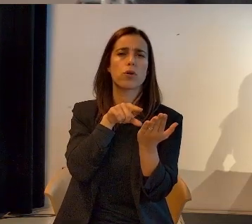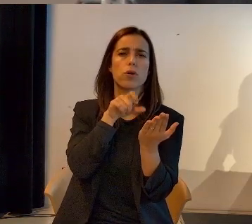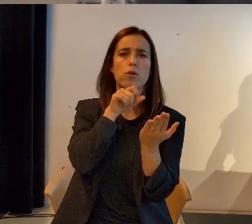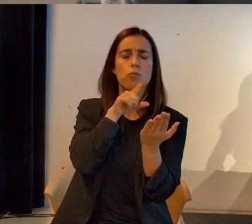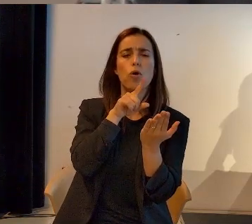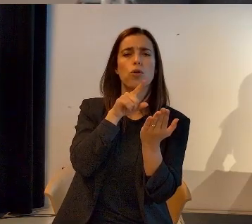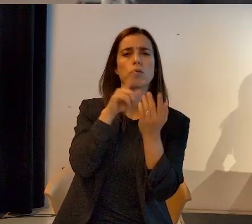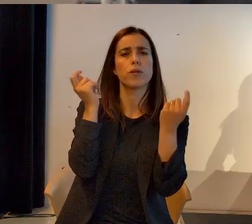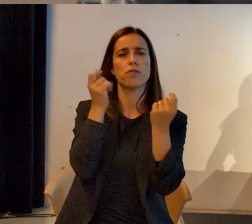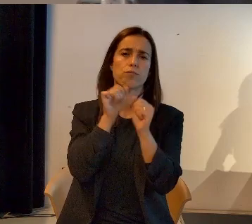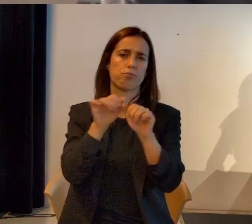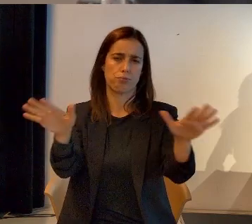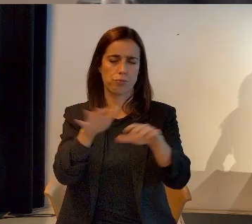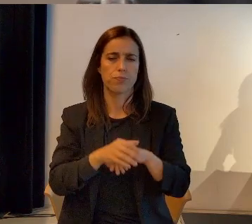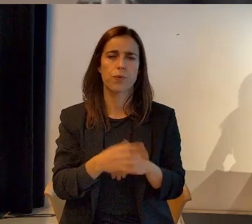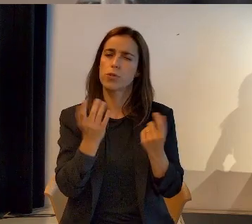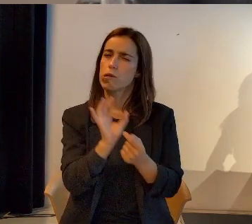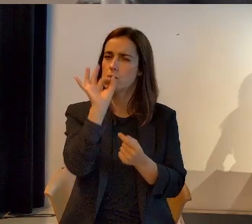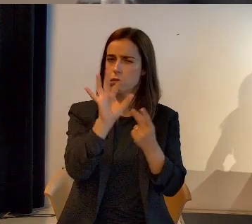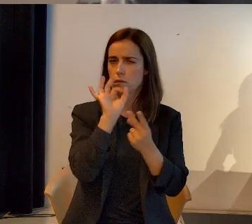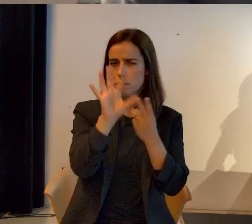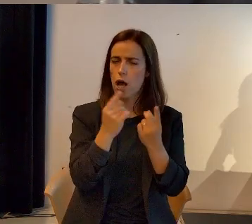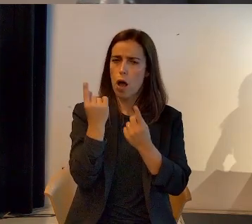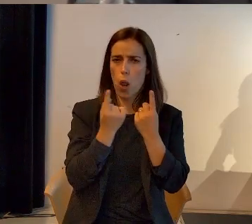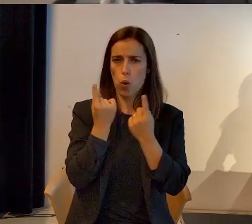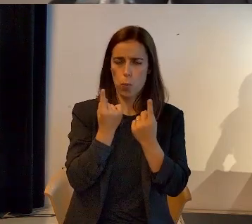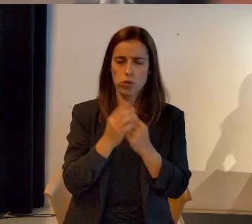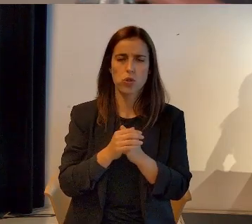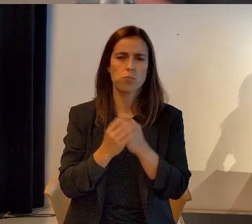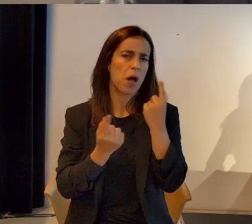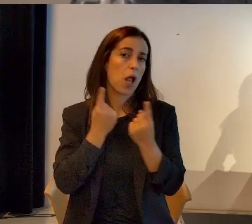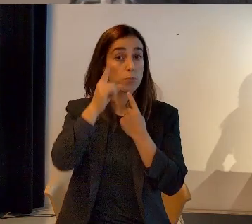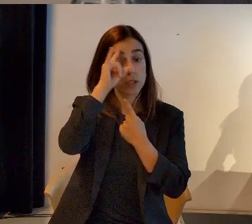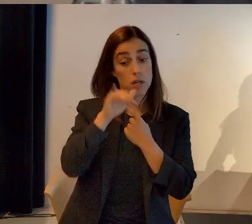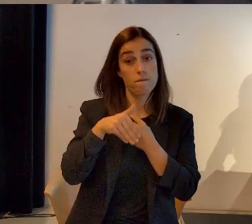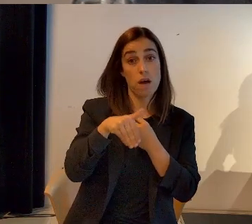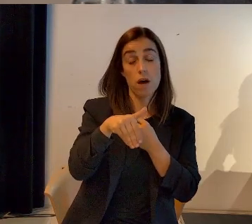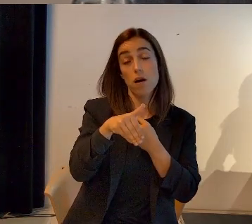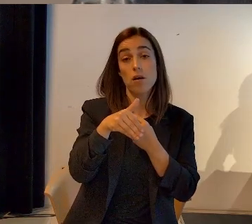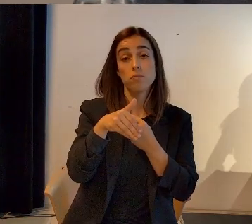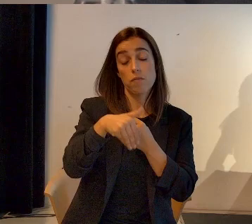promover também o evento, mas vou só tomar notas aqui de algumas